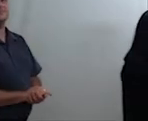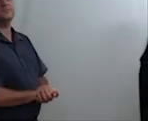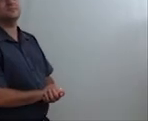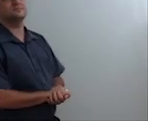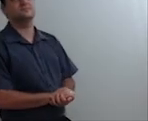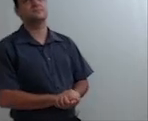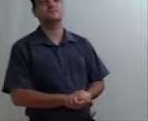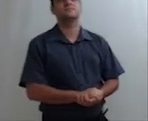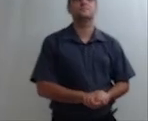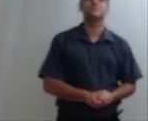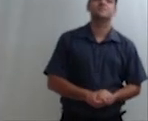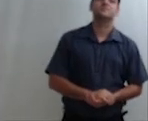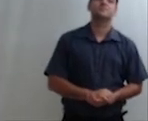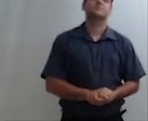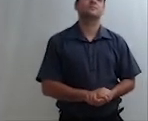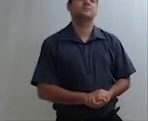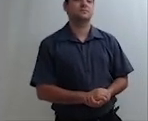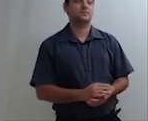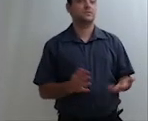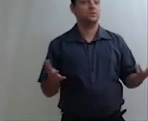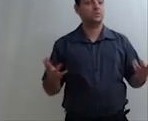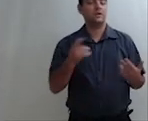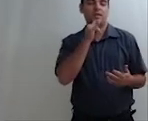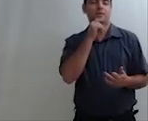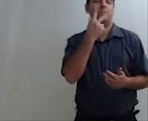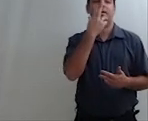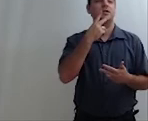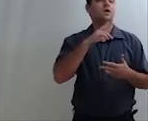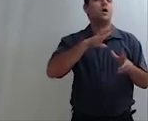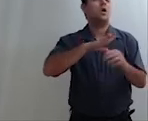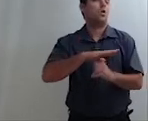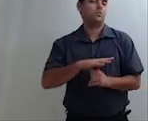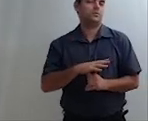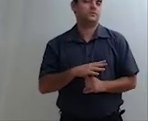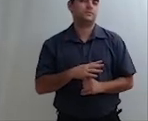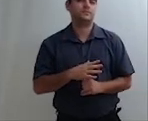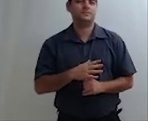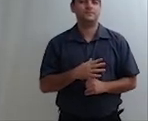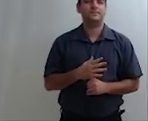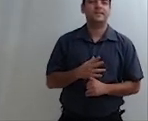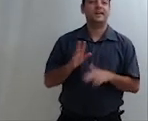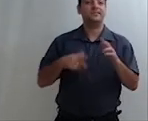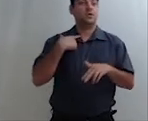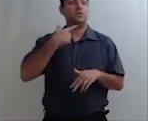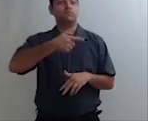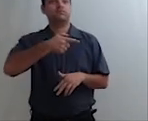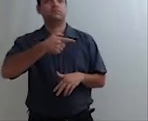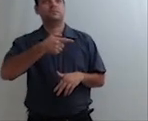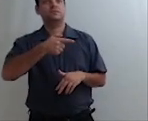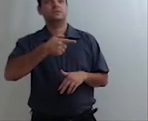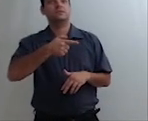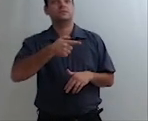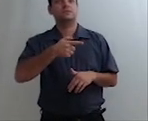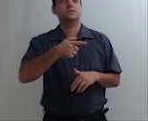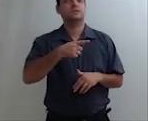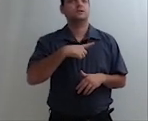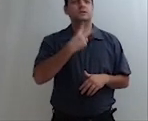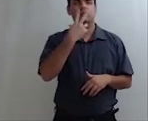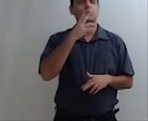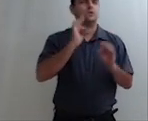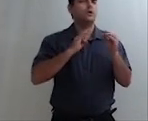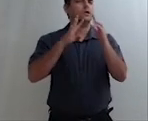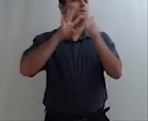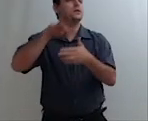reconhecimento nos casos de roubo né nos casos de roubo a mão armada que é o Armed robbery aqui numa tabelinha que eles